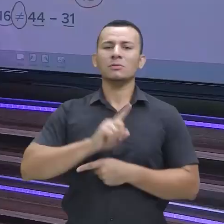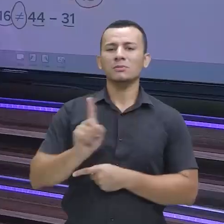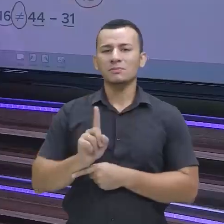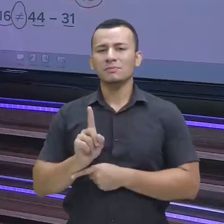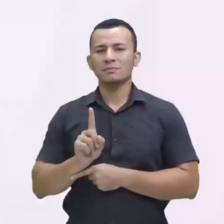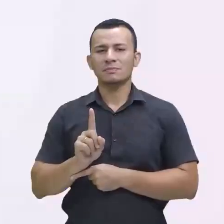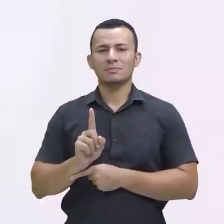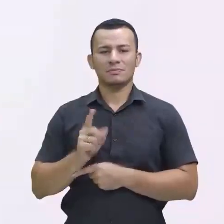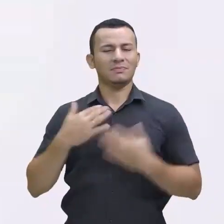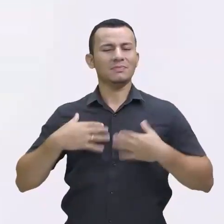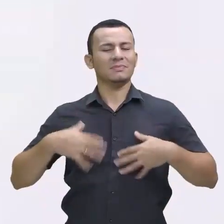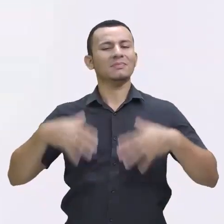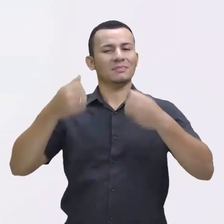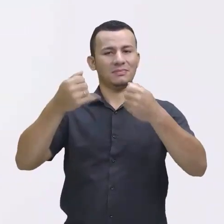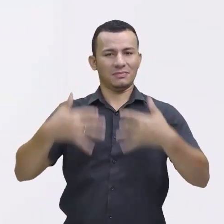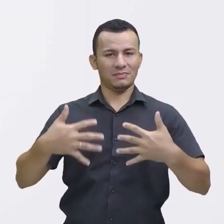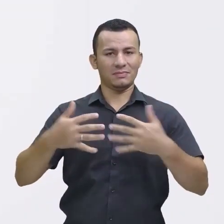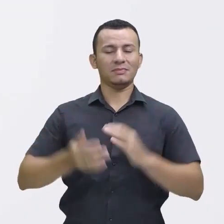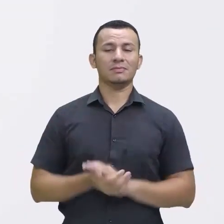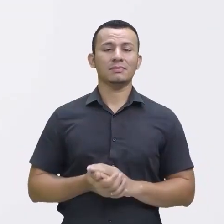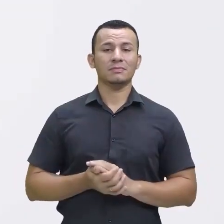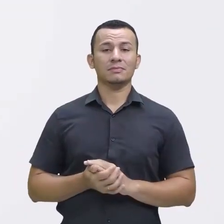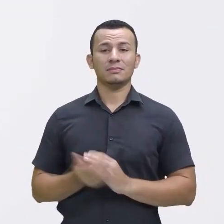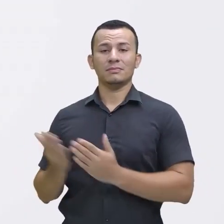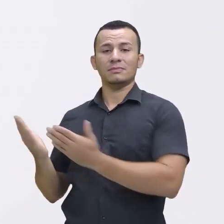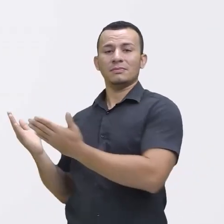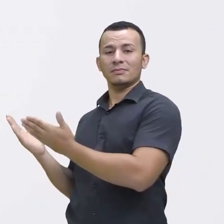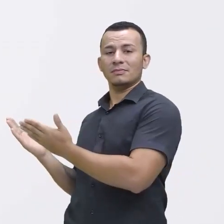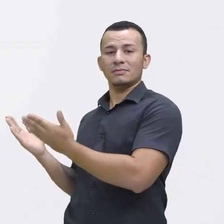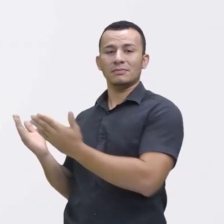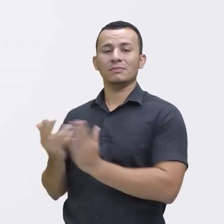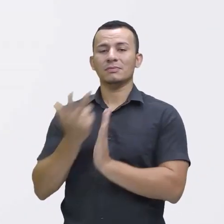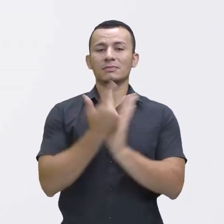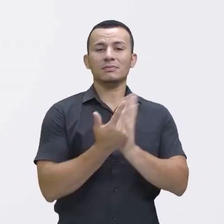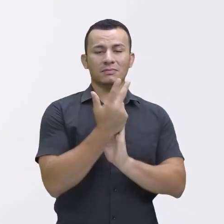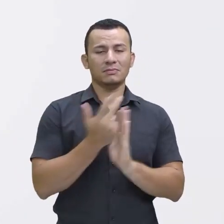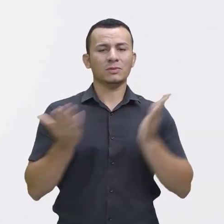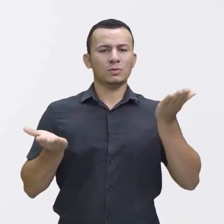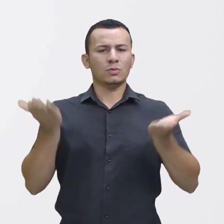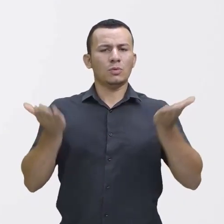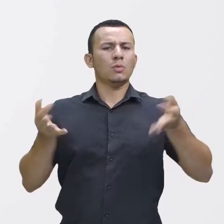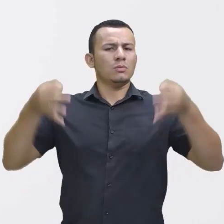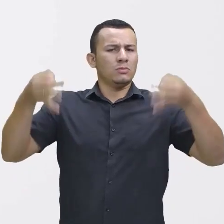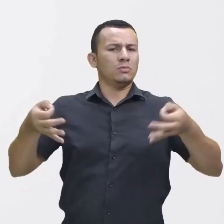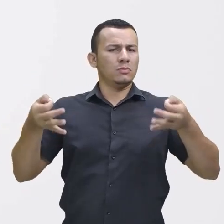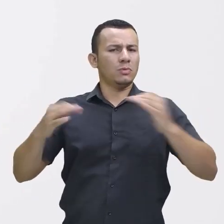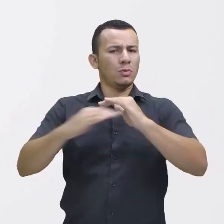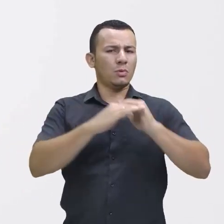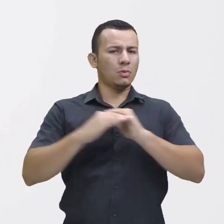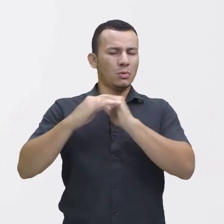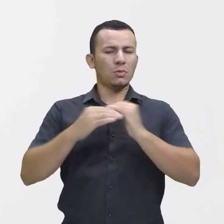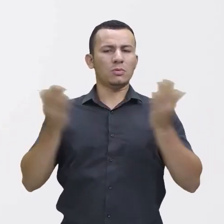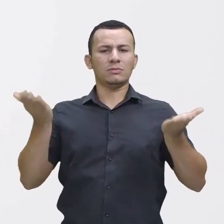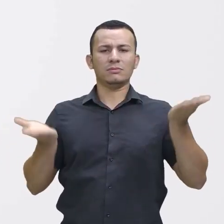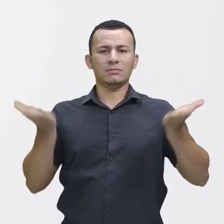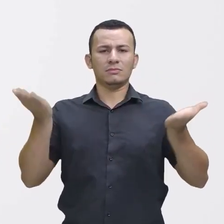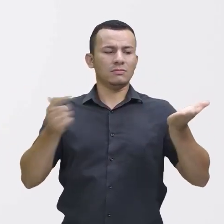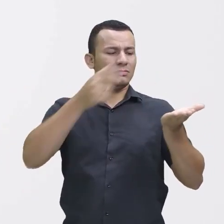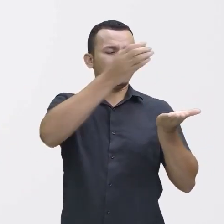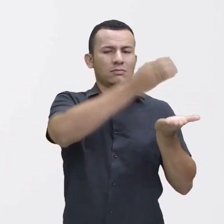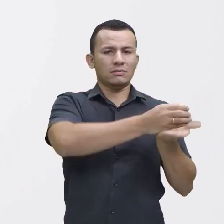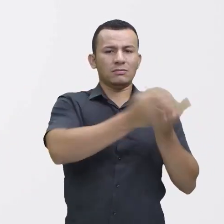vamos entender. A balança abaixo está em equilíbrio. Cada lado da balança